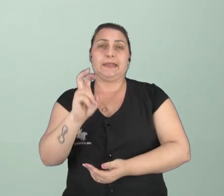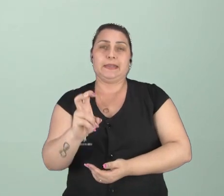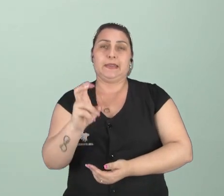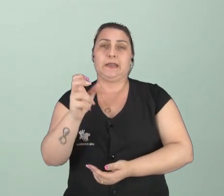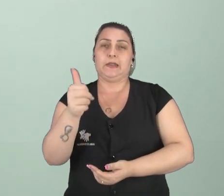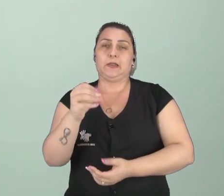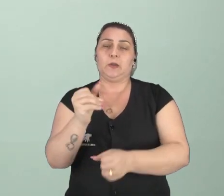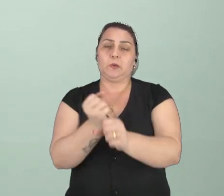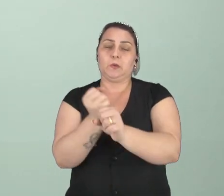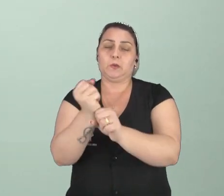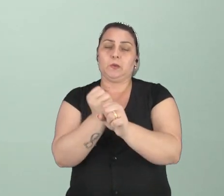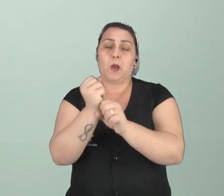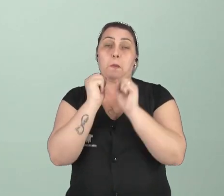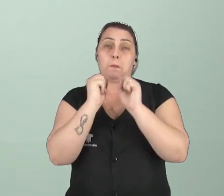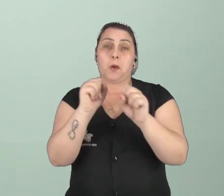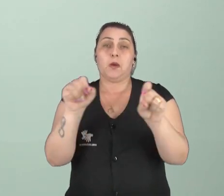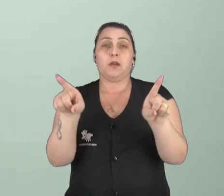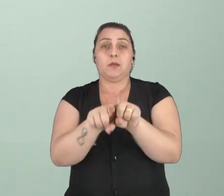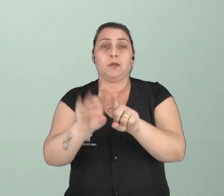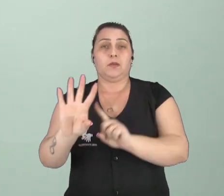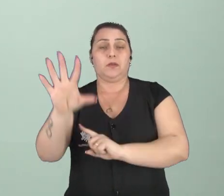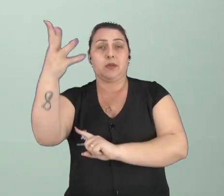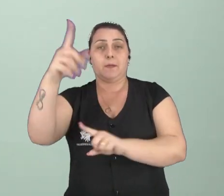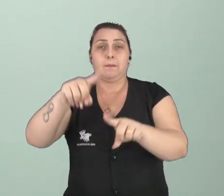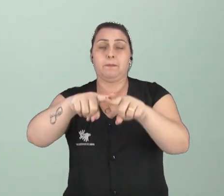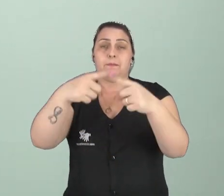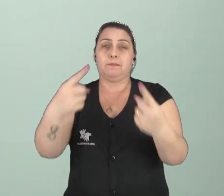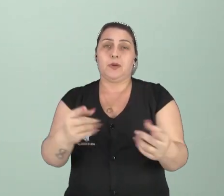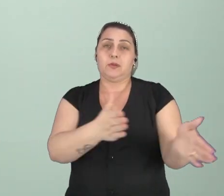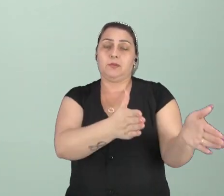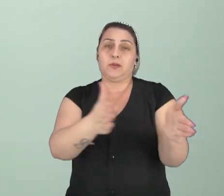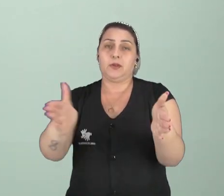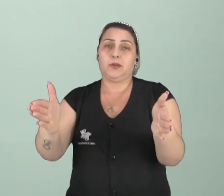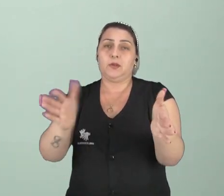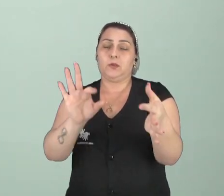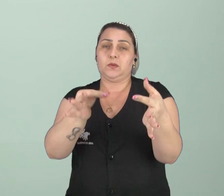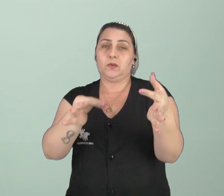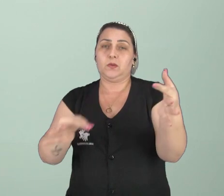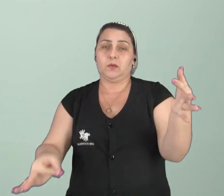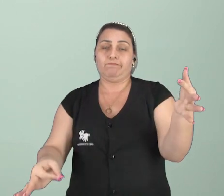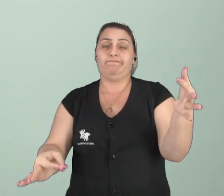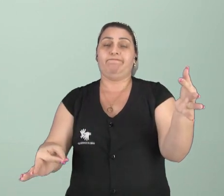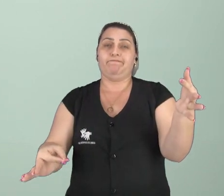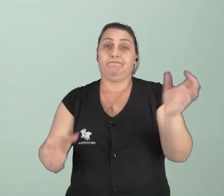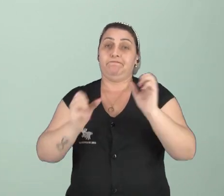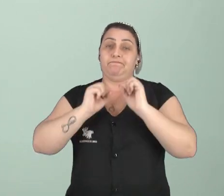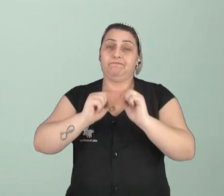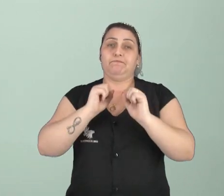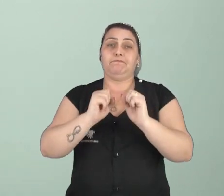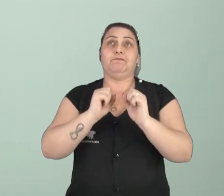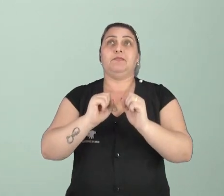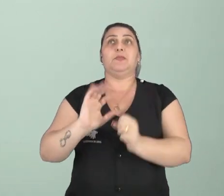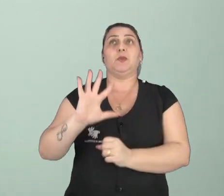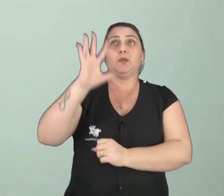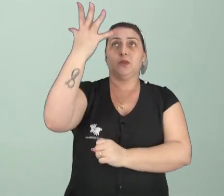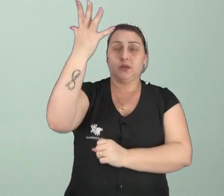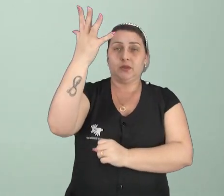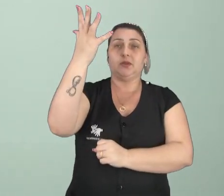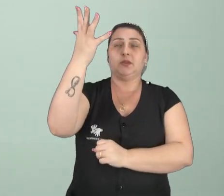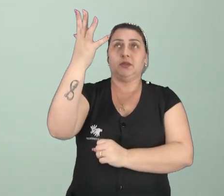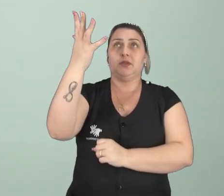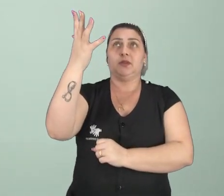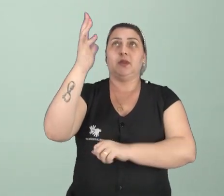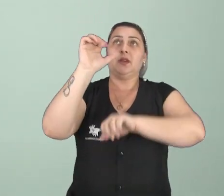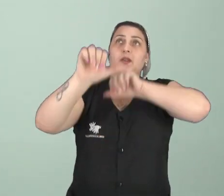5, 10 anos, o que pode também acontecer, mas de um período mais longo, que pode sim ocorrer com